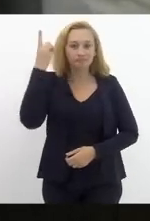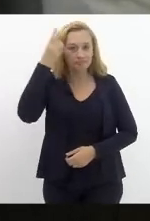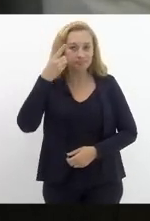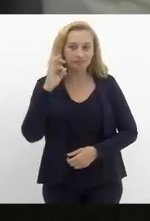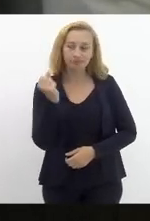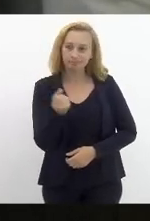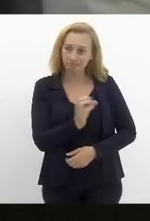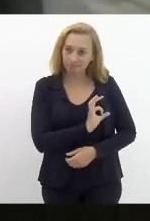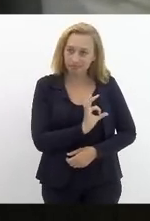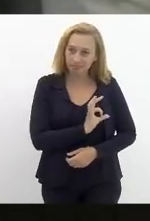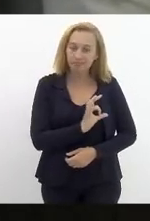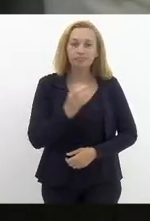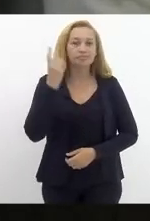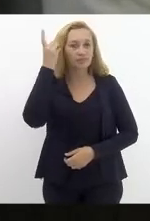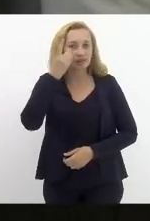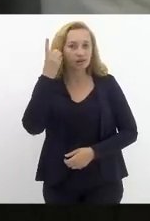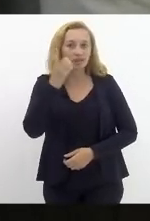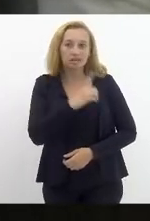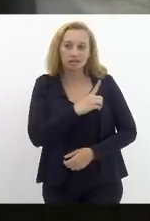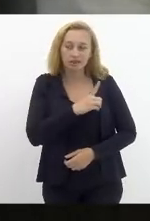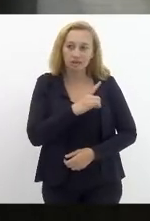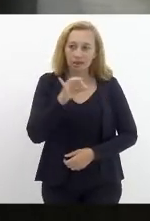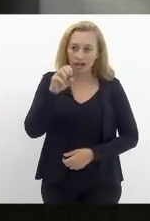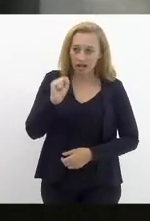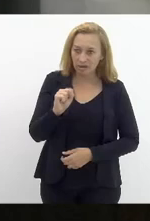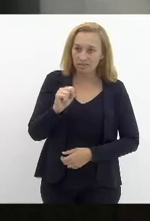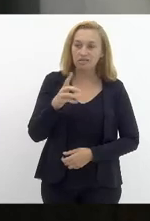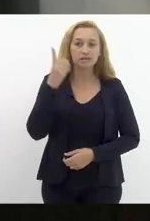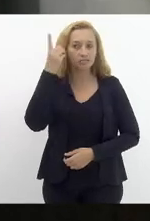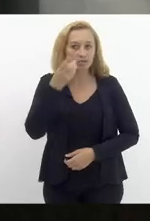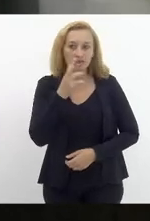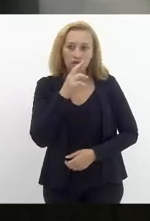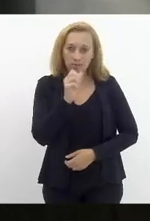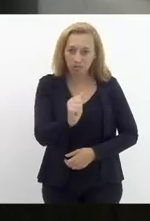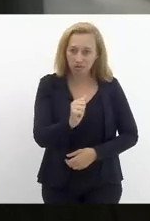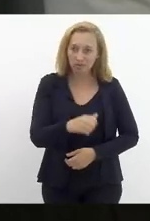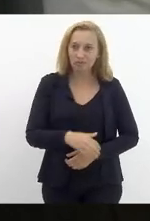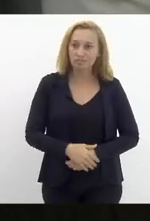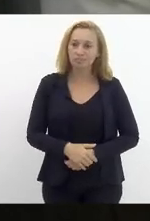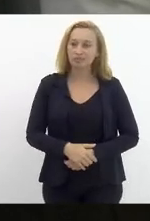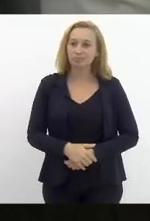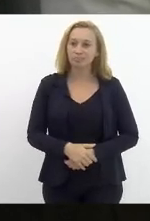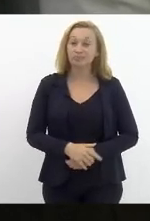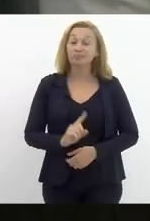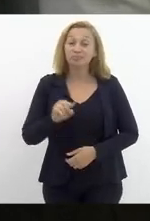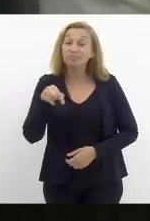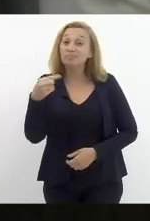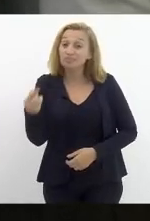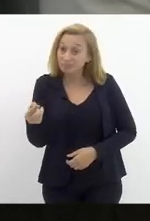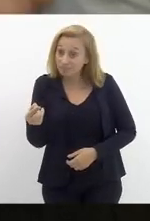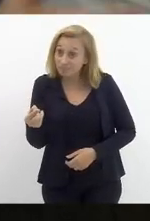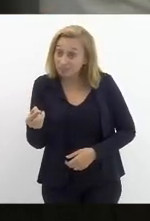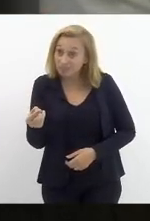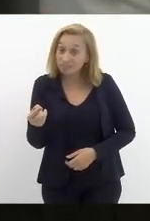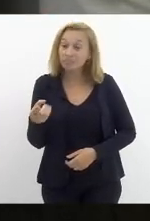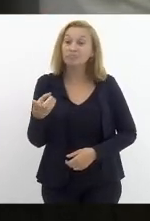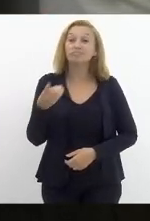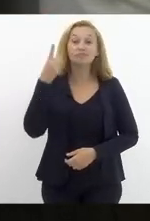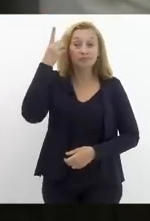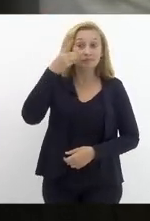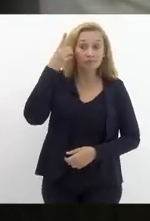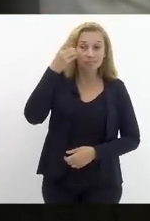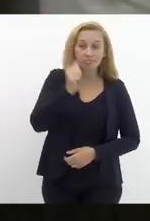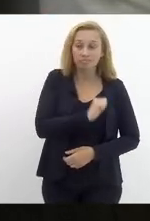Marta Rocha, ao deputado Carlos Augusto, ao deputado Rodrigo Amorim, e aos outros, ao deputado André